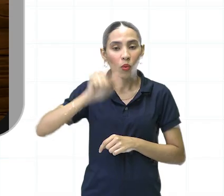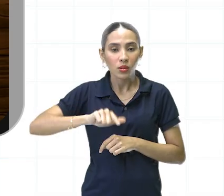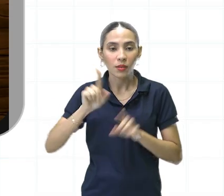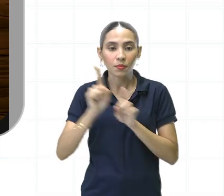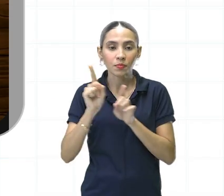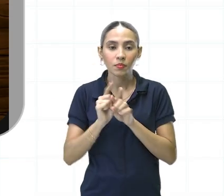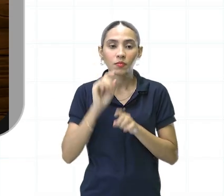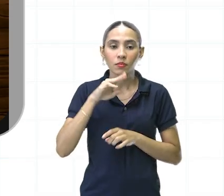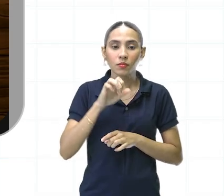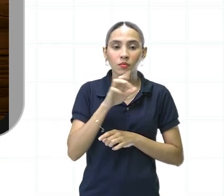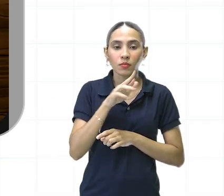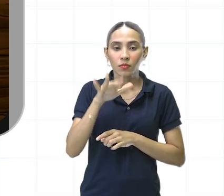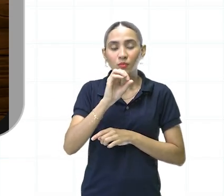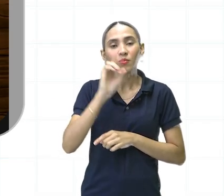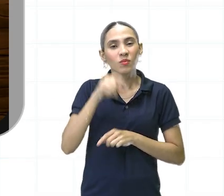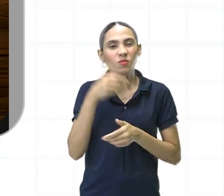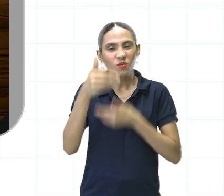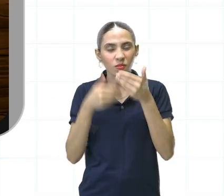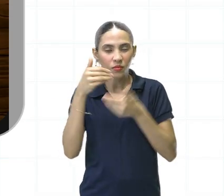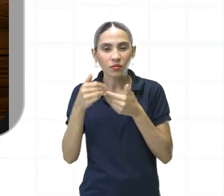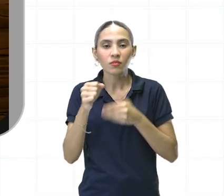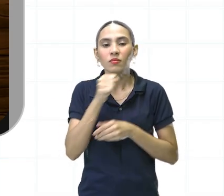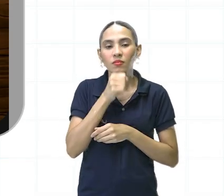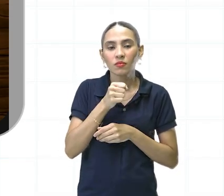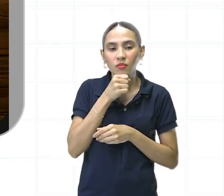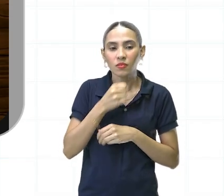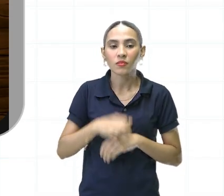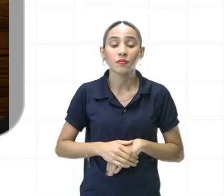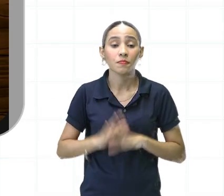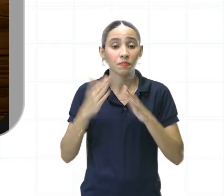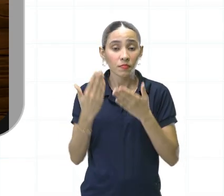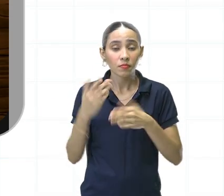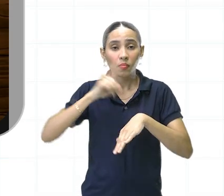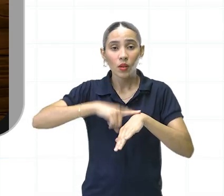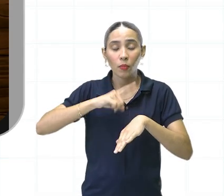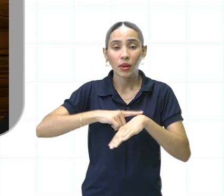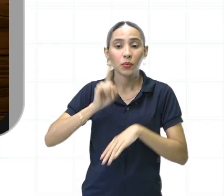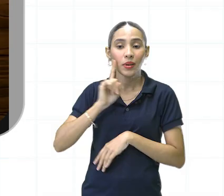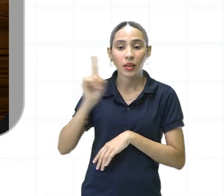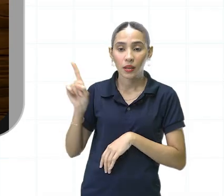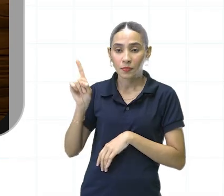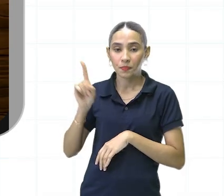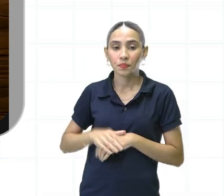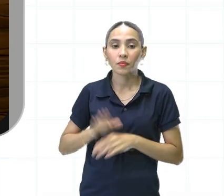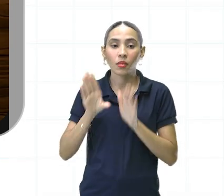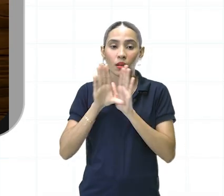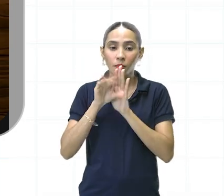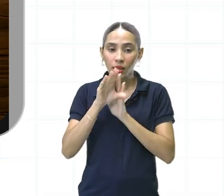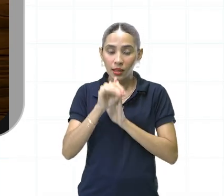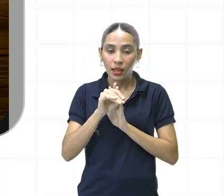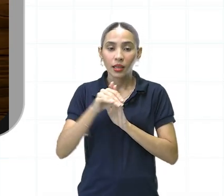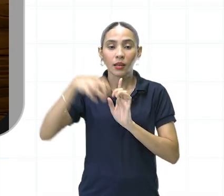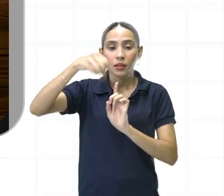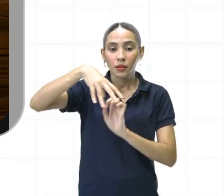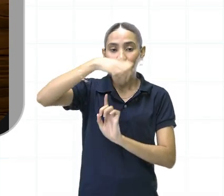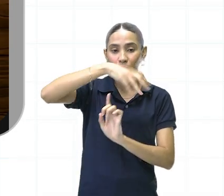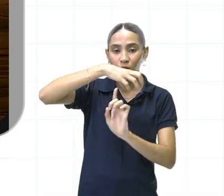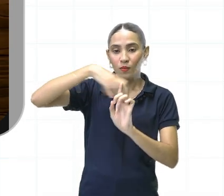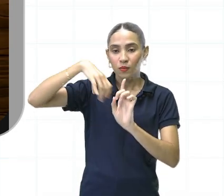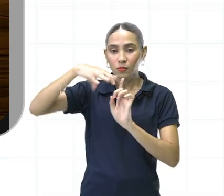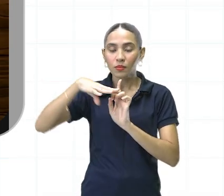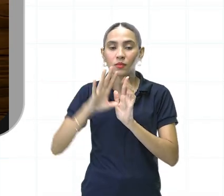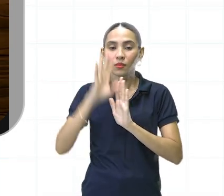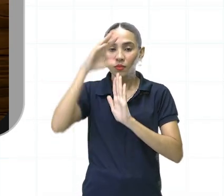e a maturação é o processo de envelhecimento. Né? Nesse momento, os bactérias e fungos que